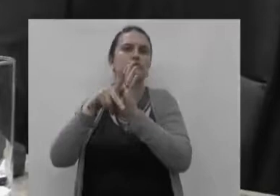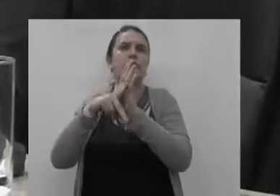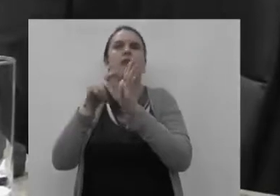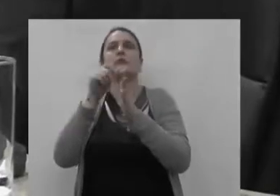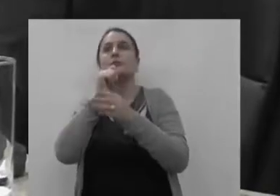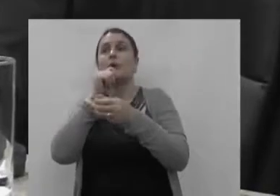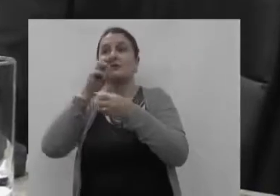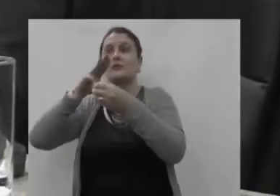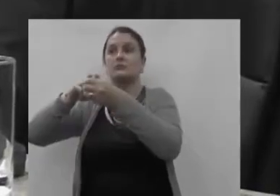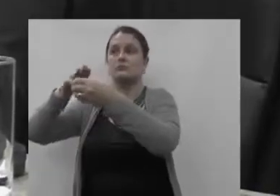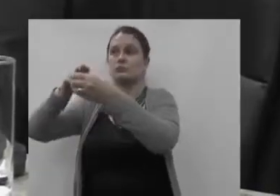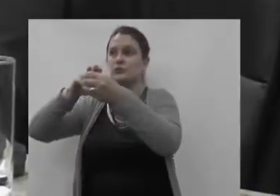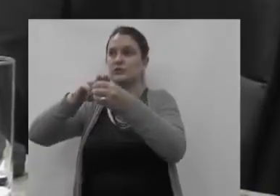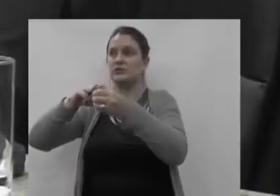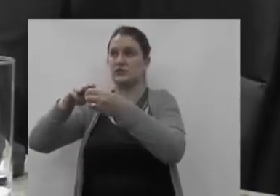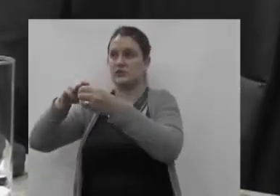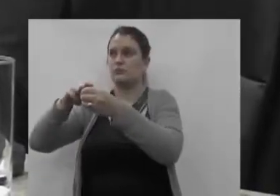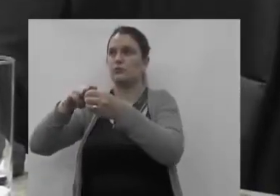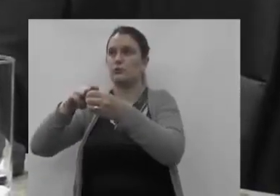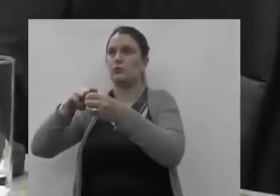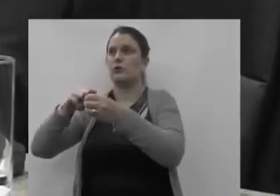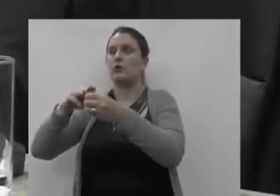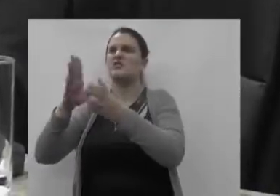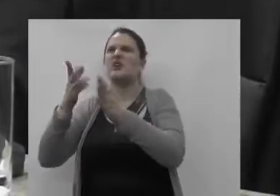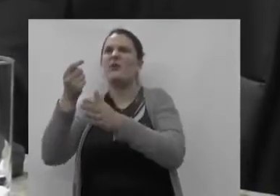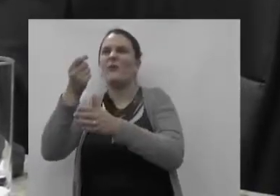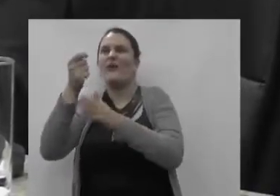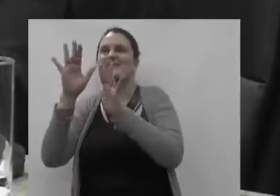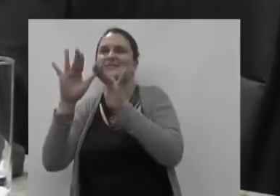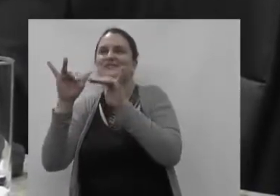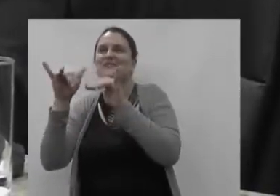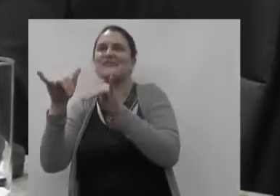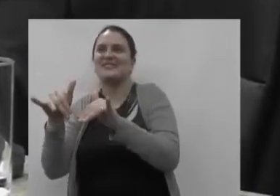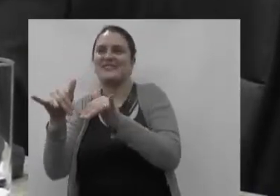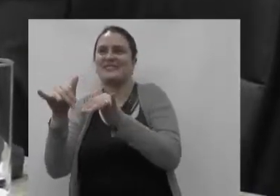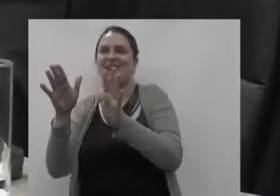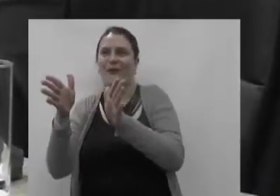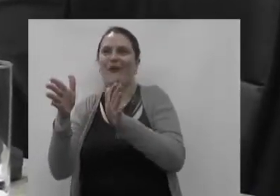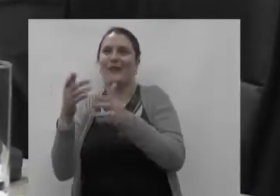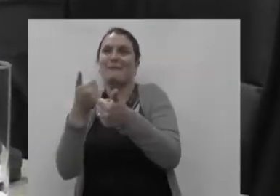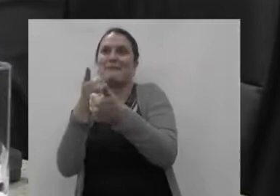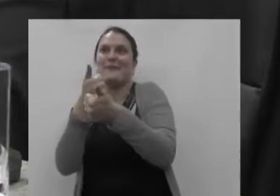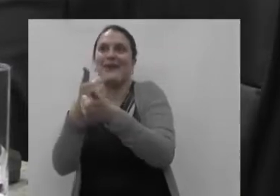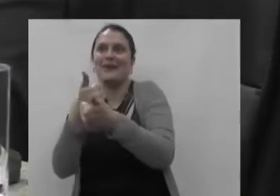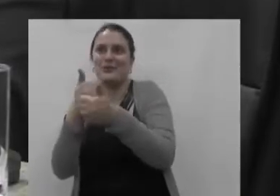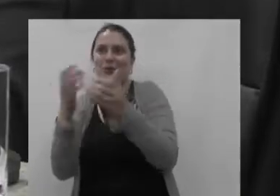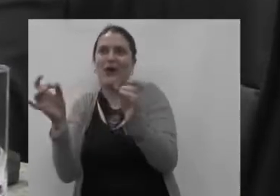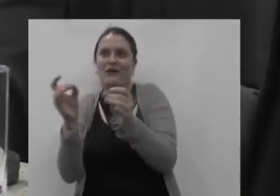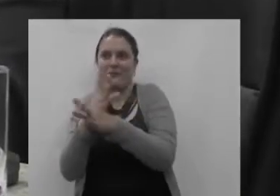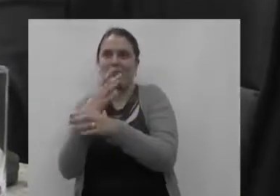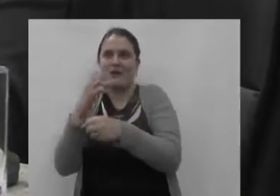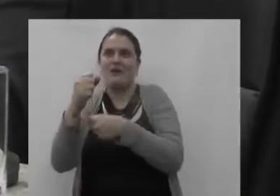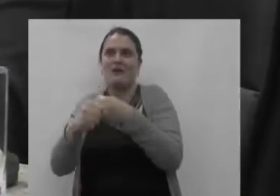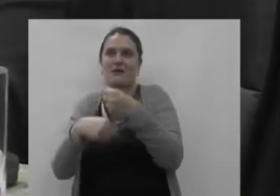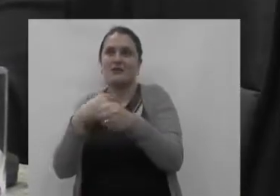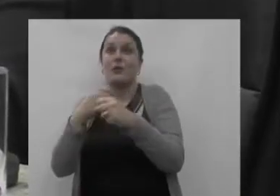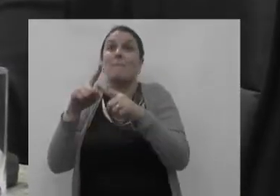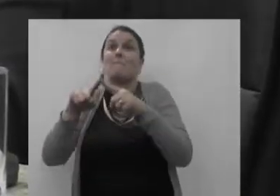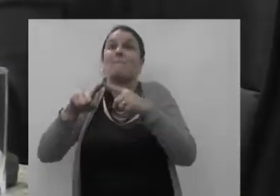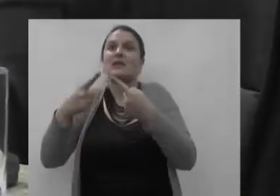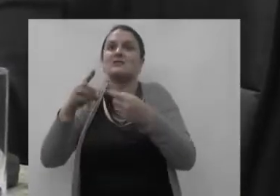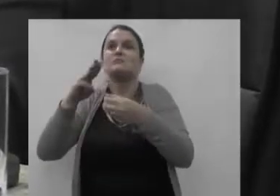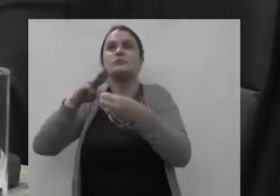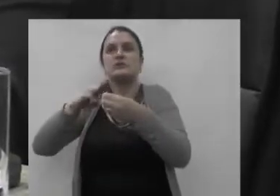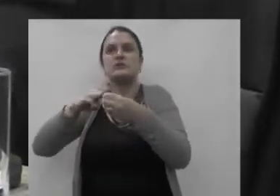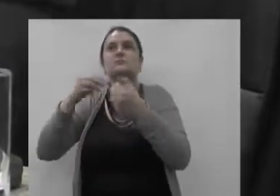os municípios, mesmo findando um período de governo do Estado, podem acessar e garantir a liberação